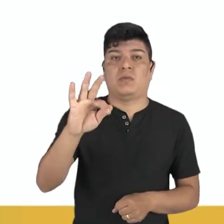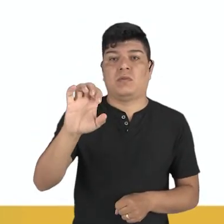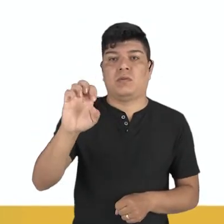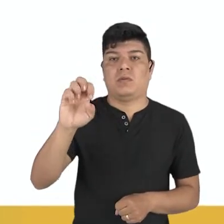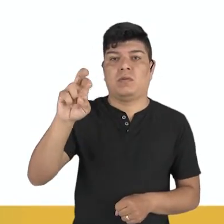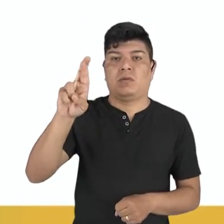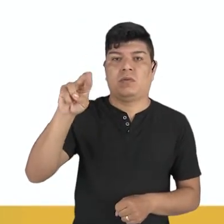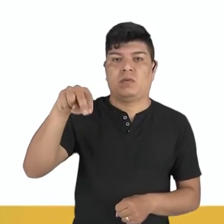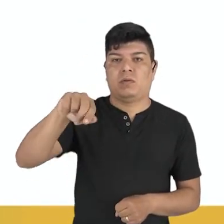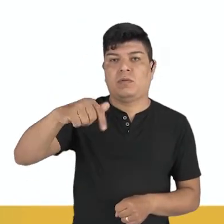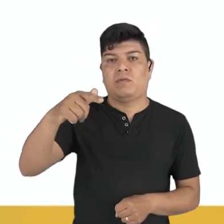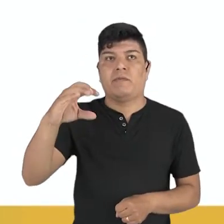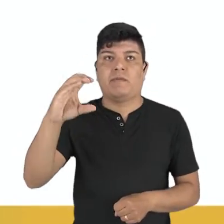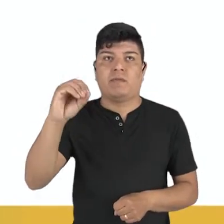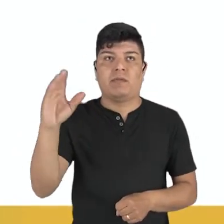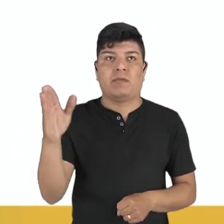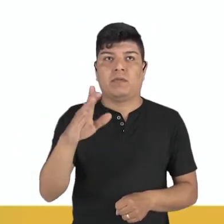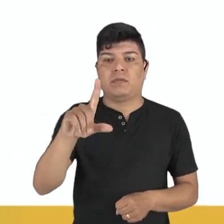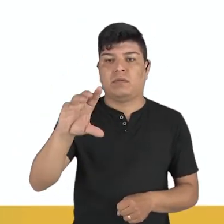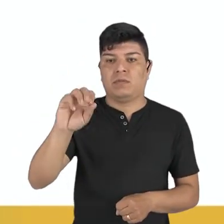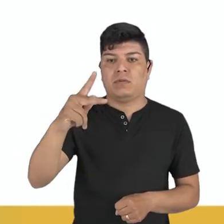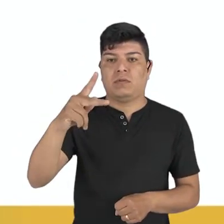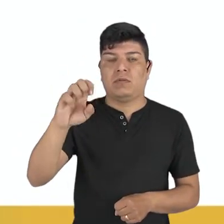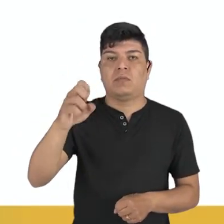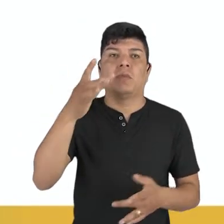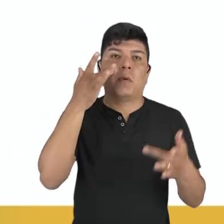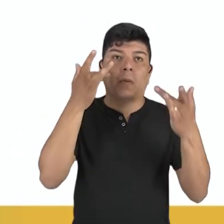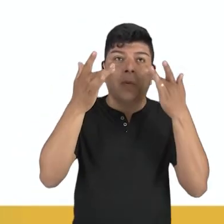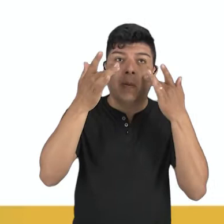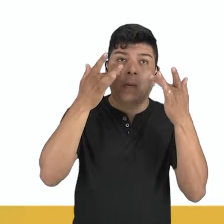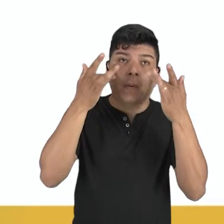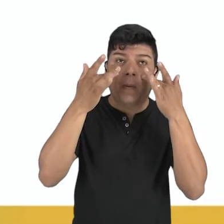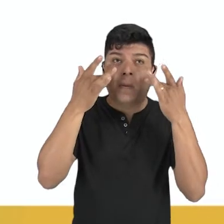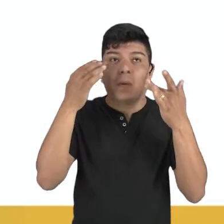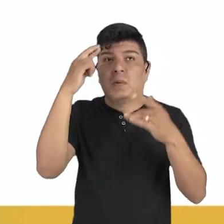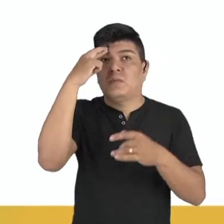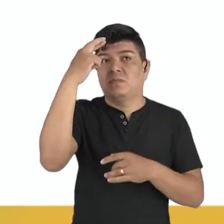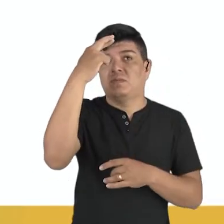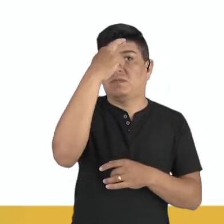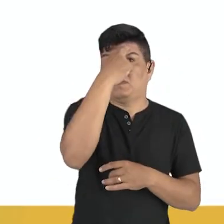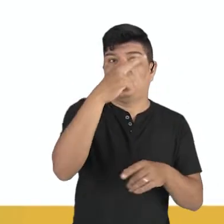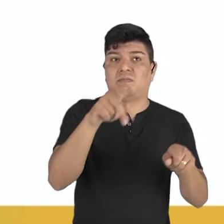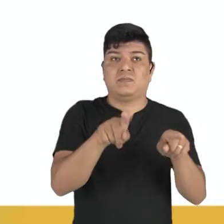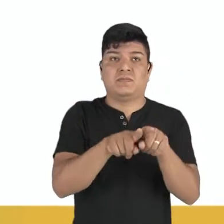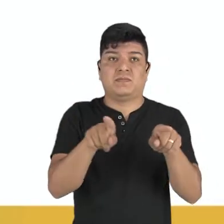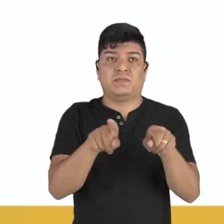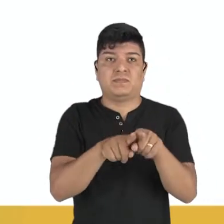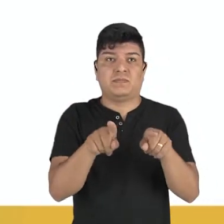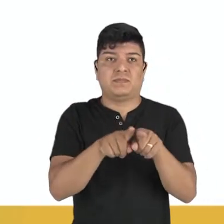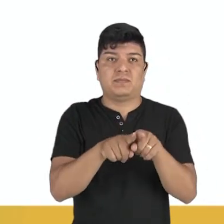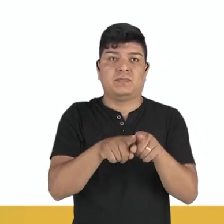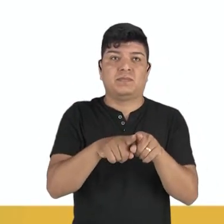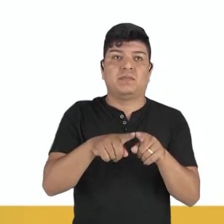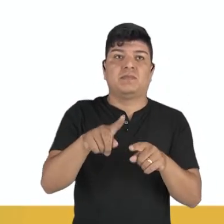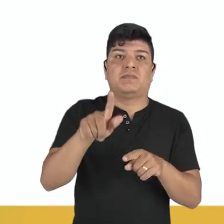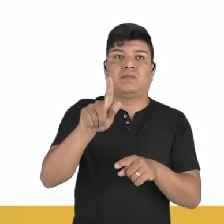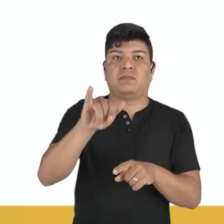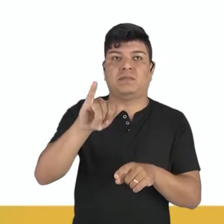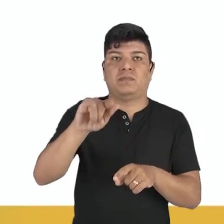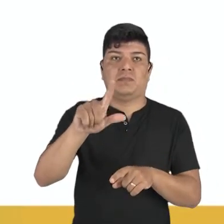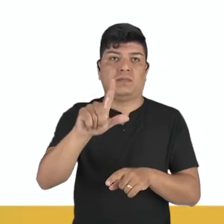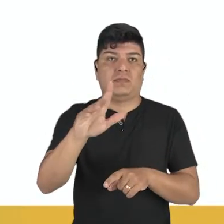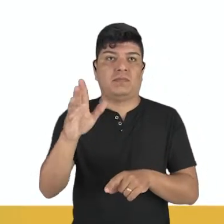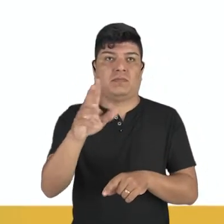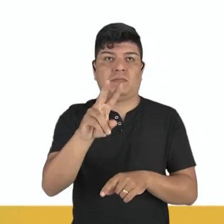Lopes com a história geografia Teatro Popular prosa doutrinária e Gil Vicente no teatro no Brasil